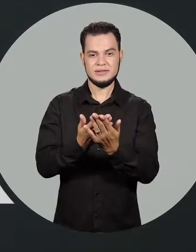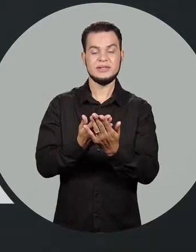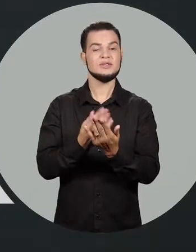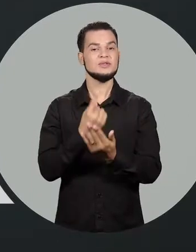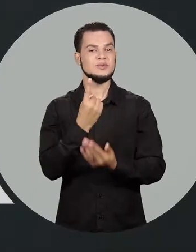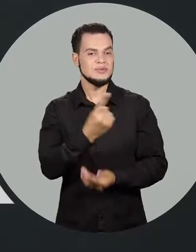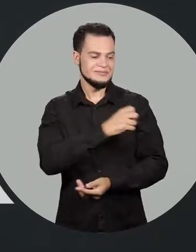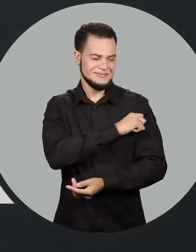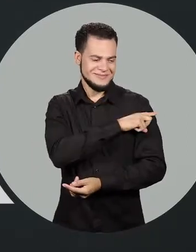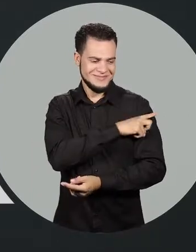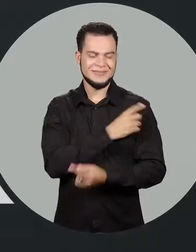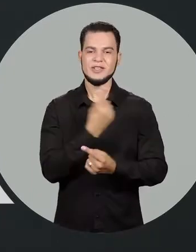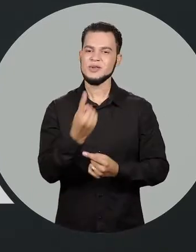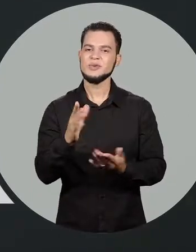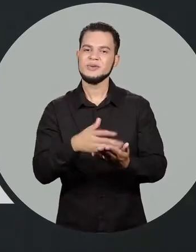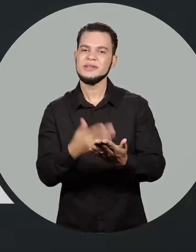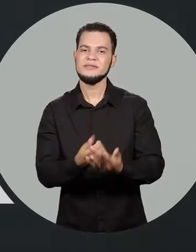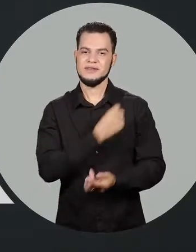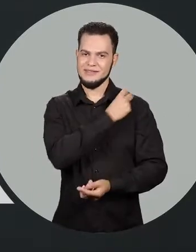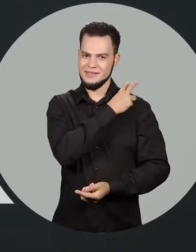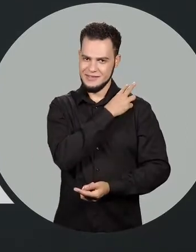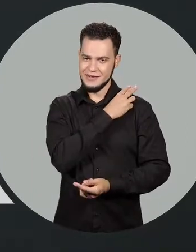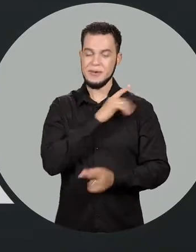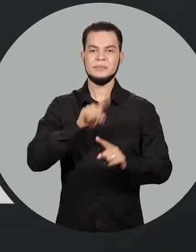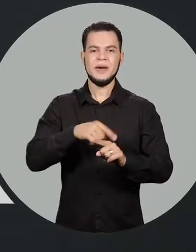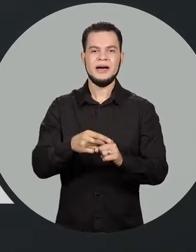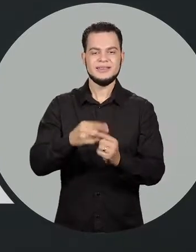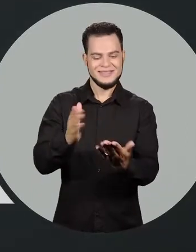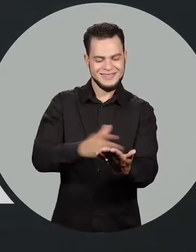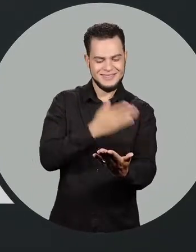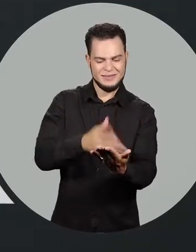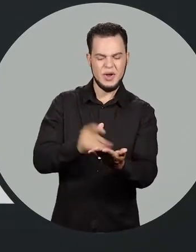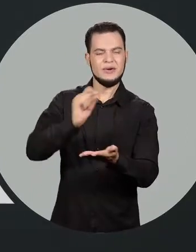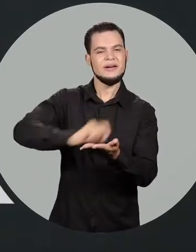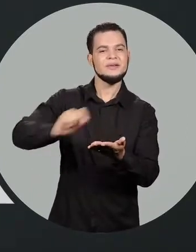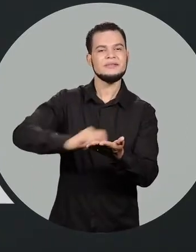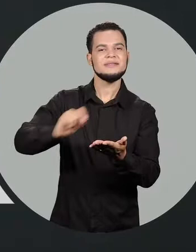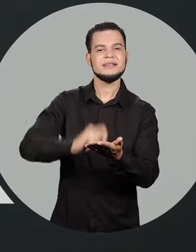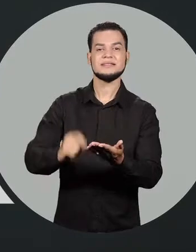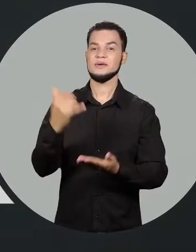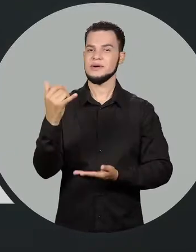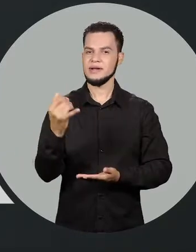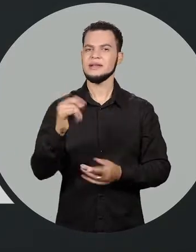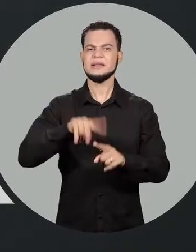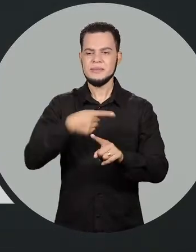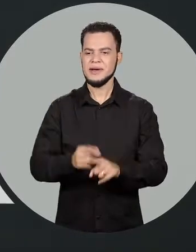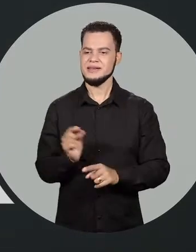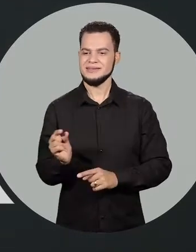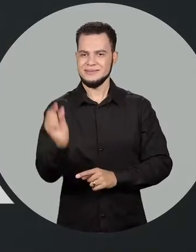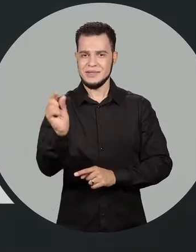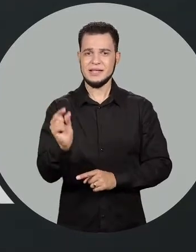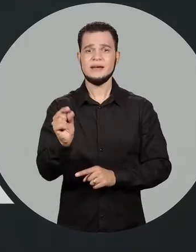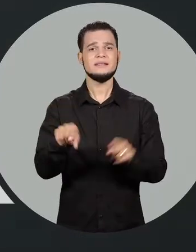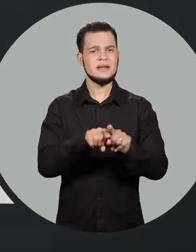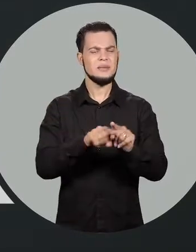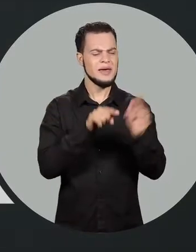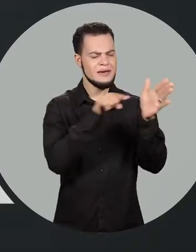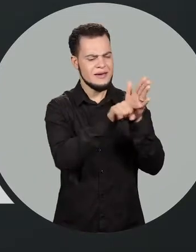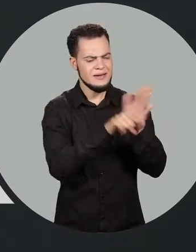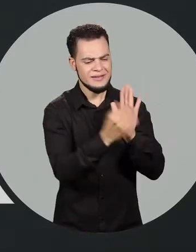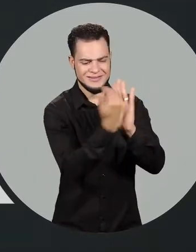anos iniciais e um dos anos finais, um bloco Moleskine de anotações e caneta, um pendrive, formulário de